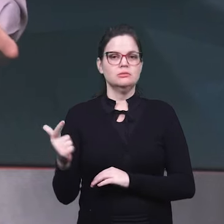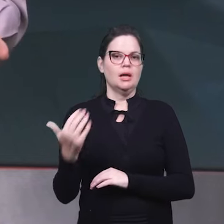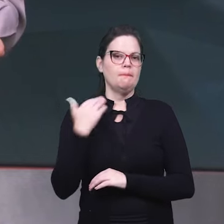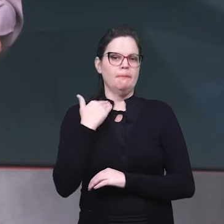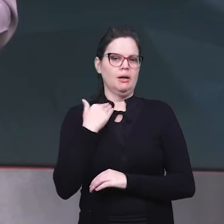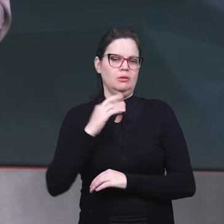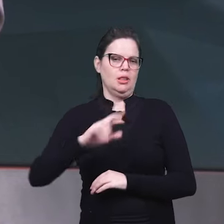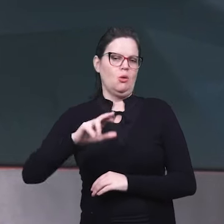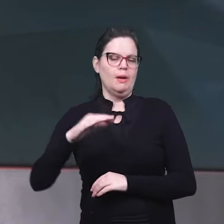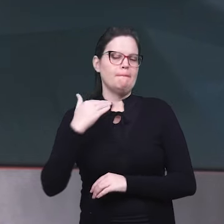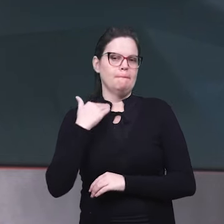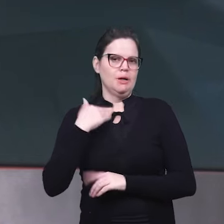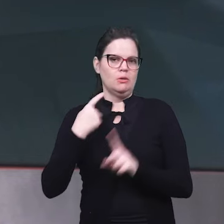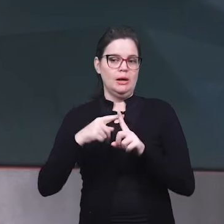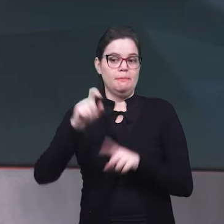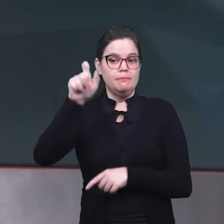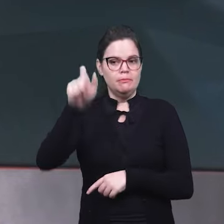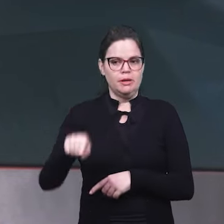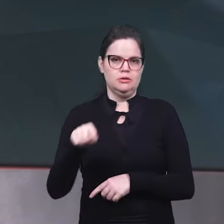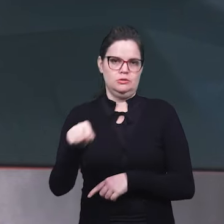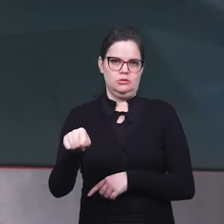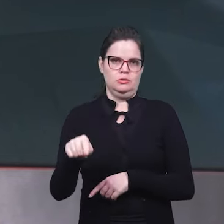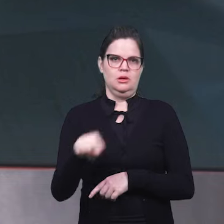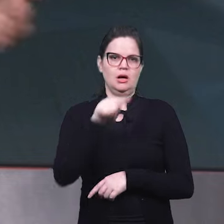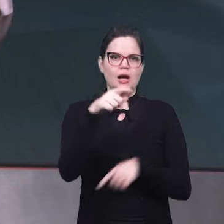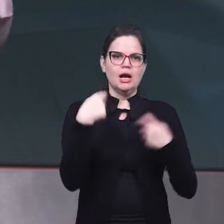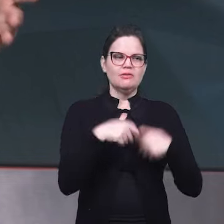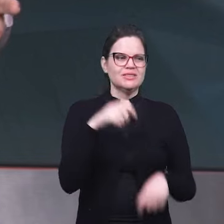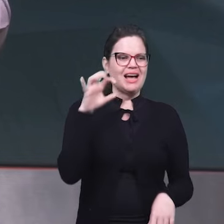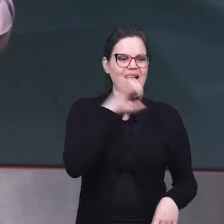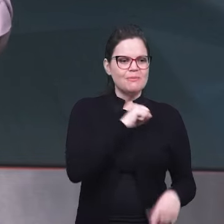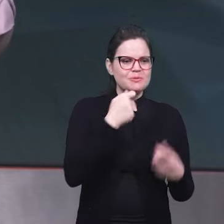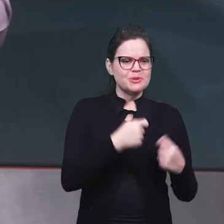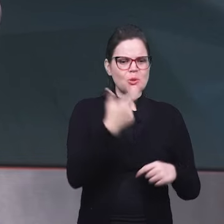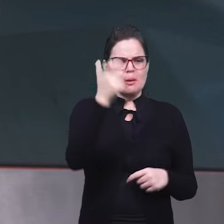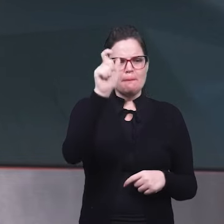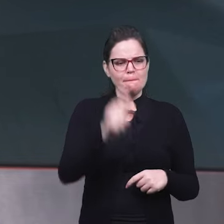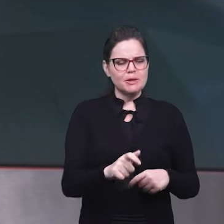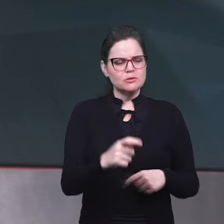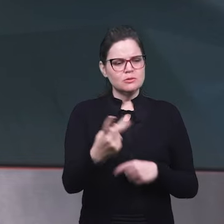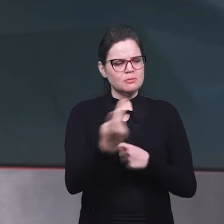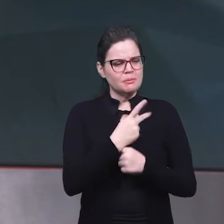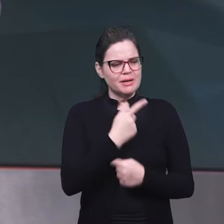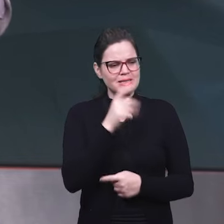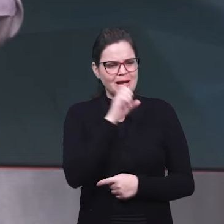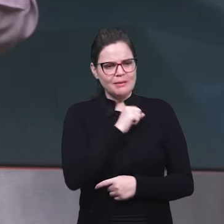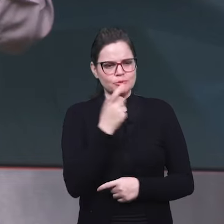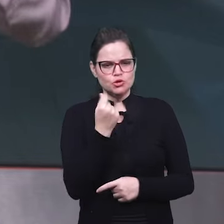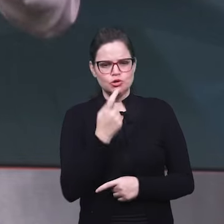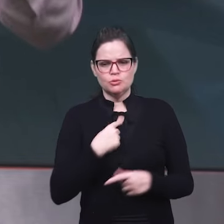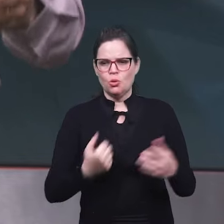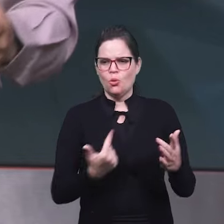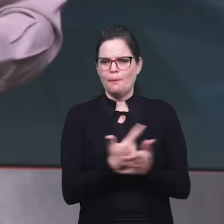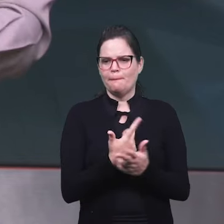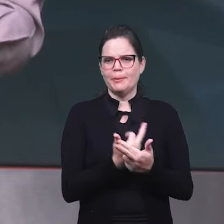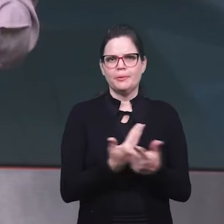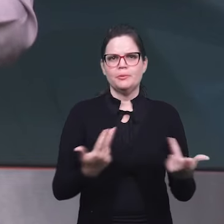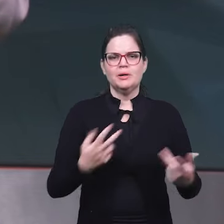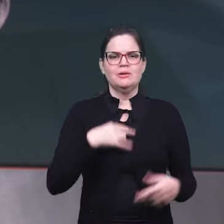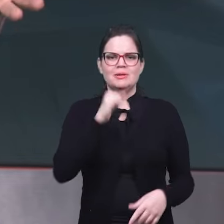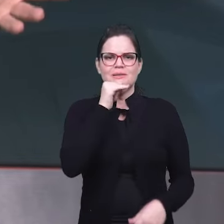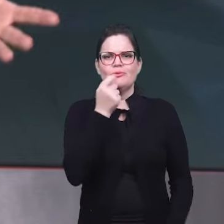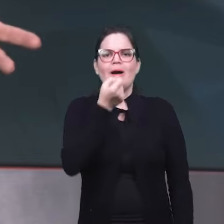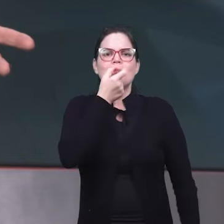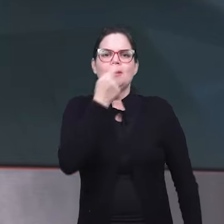tem o dinheiro. Aí você precisa de um dinheiro rápido. Eu preciso para comprar alguma coisa,